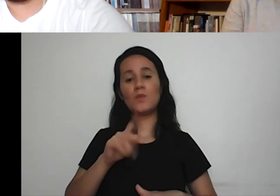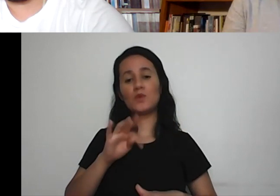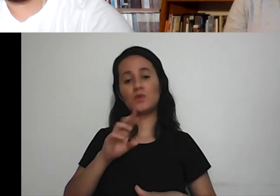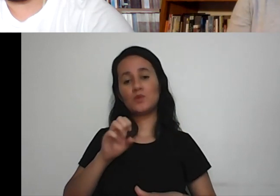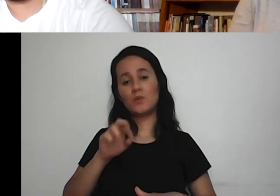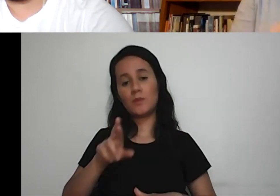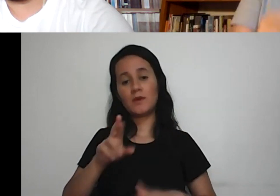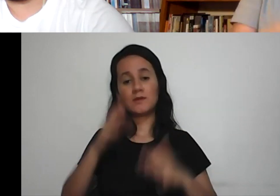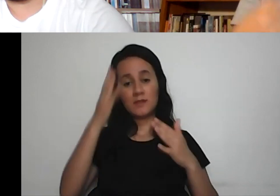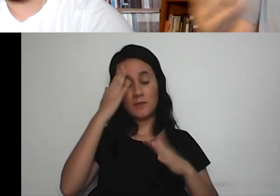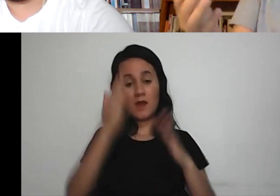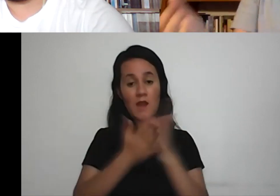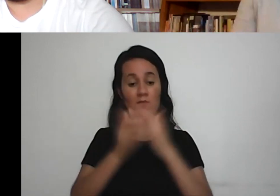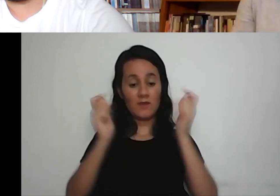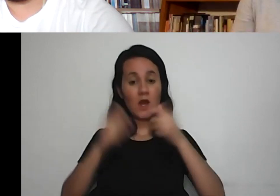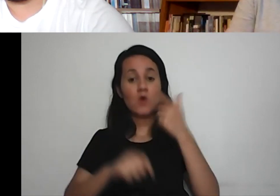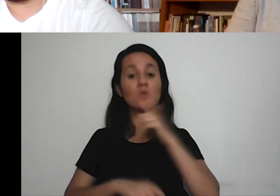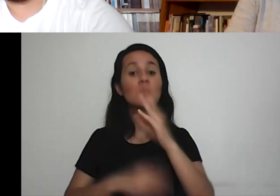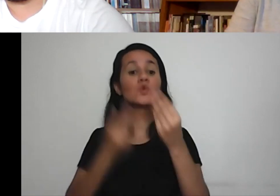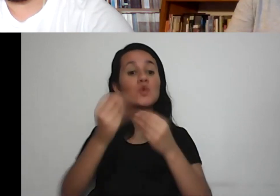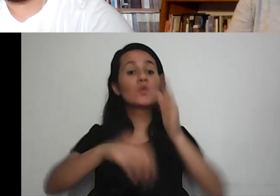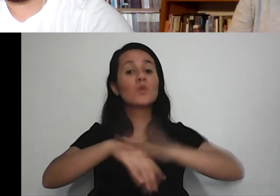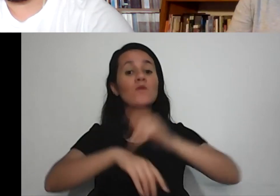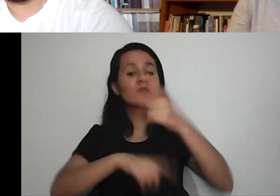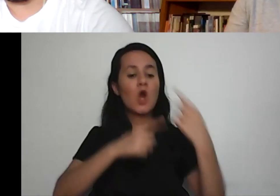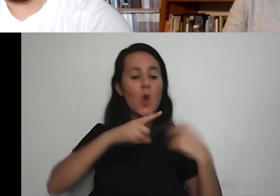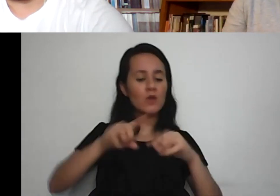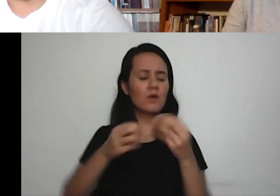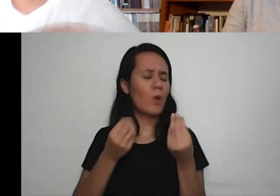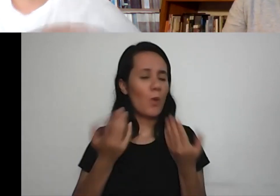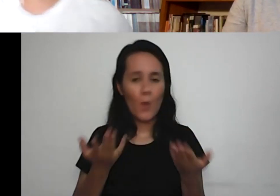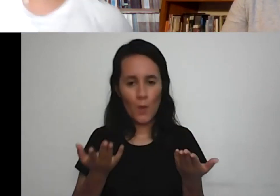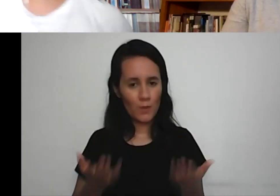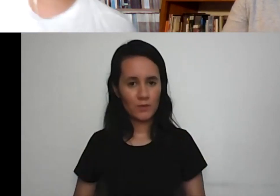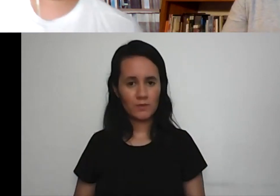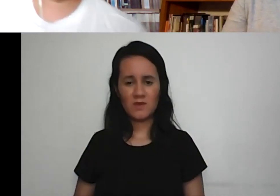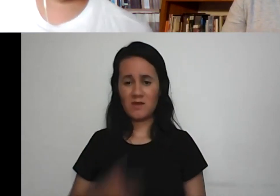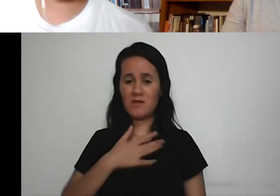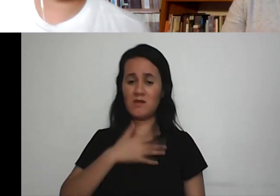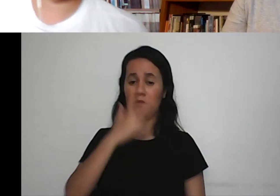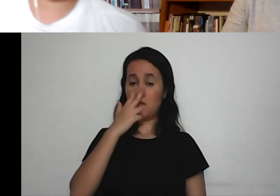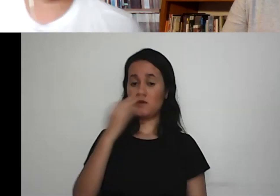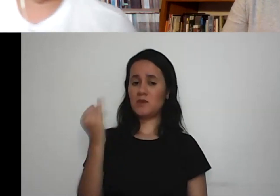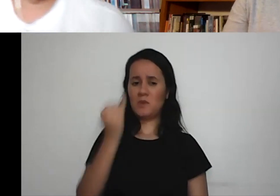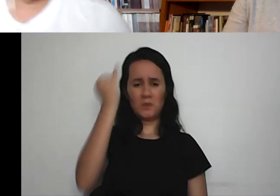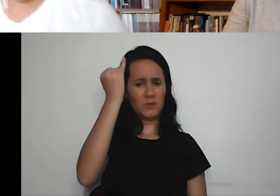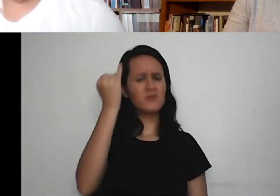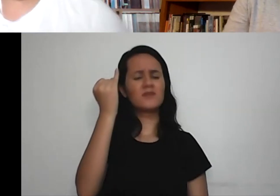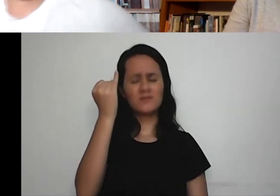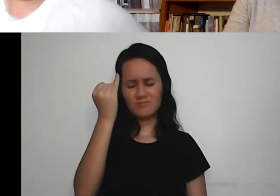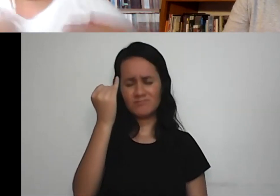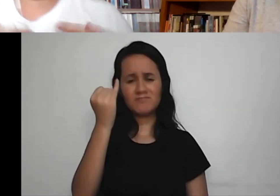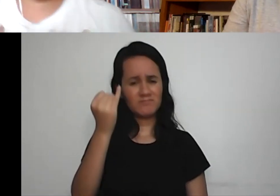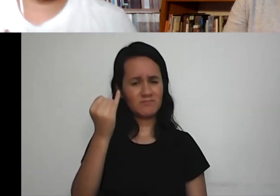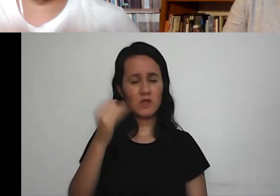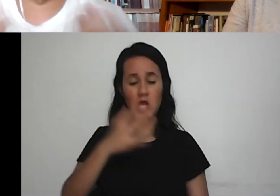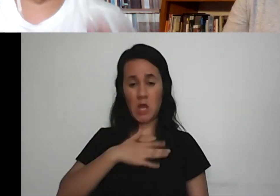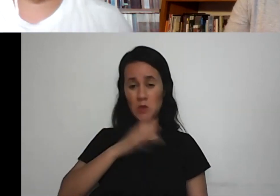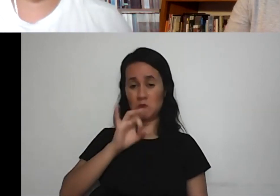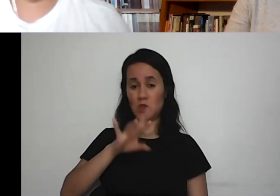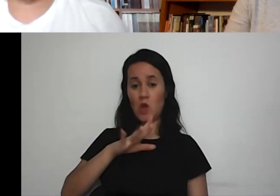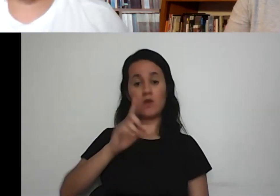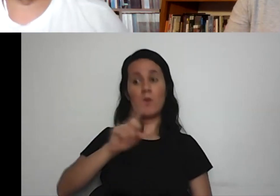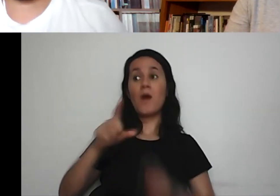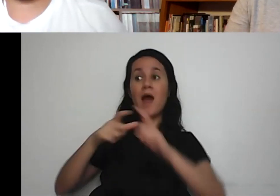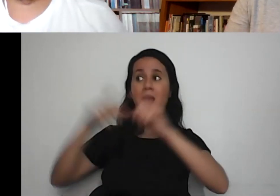chegarem nesses livros, como você pode ser contra, né? Eu acho importantíssimo. E não só eu acho, as